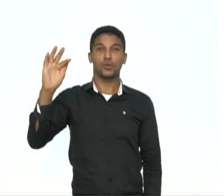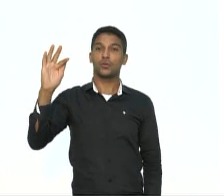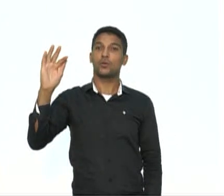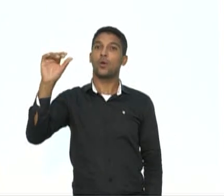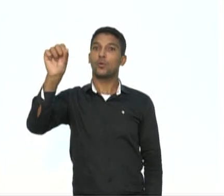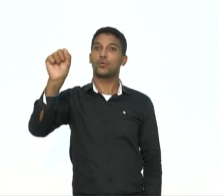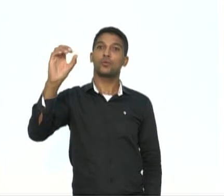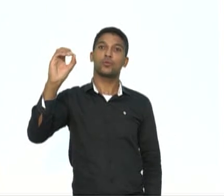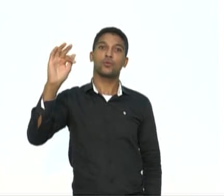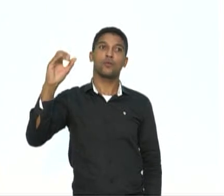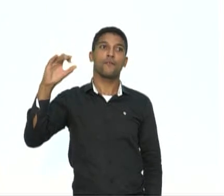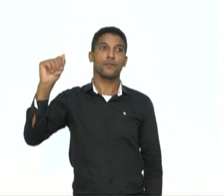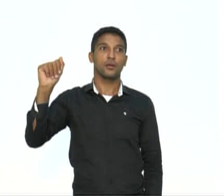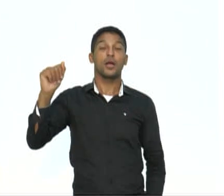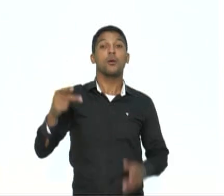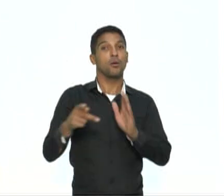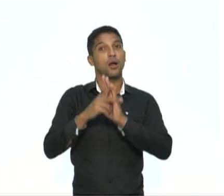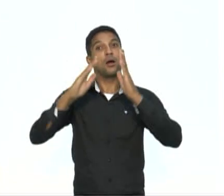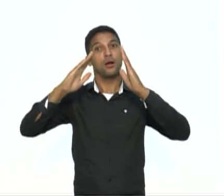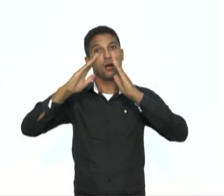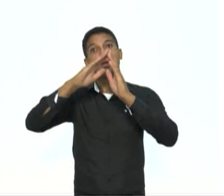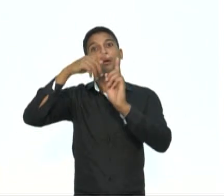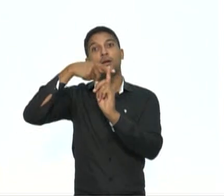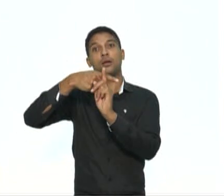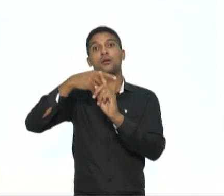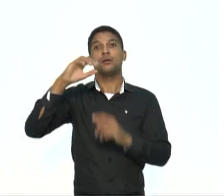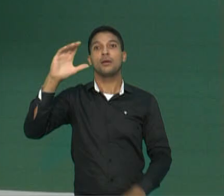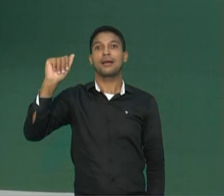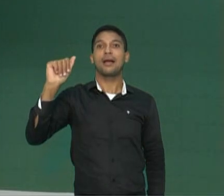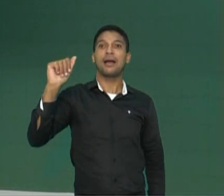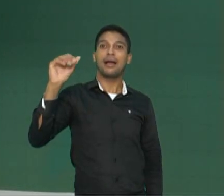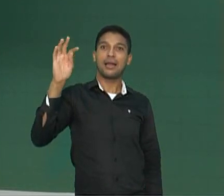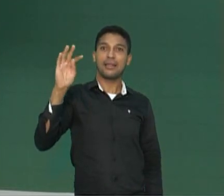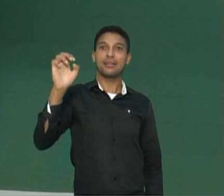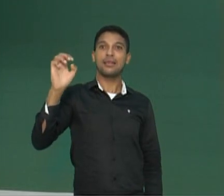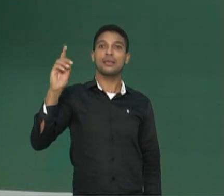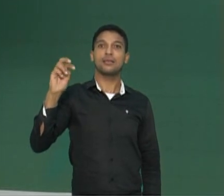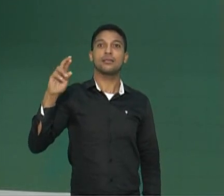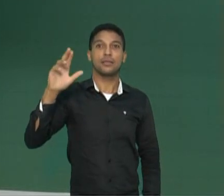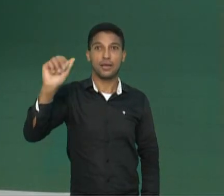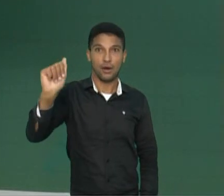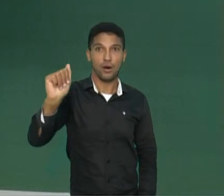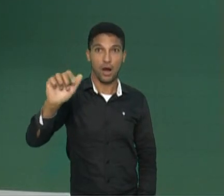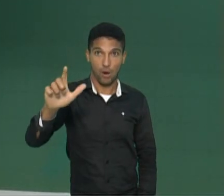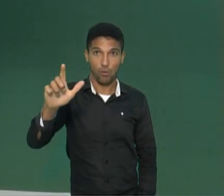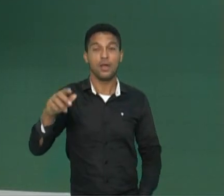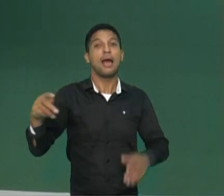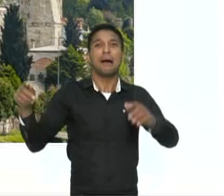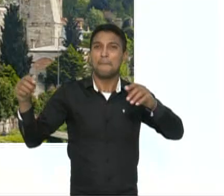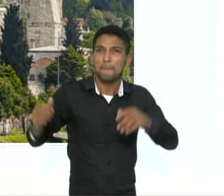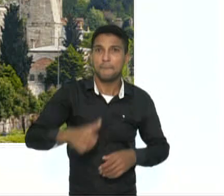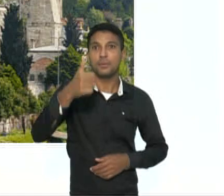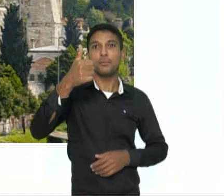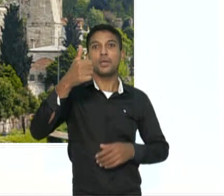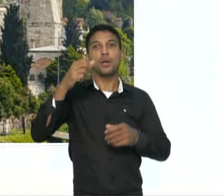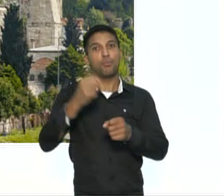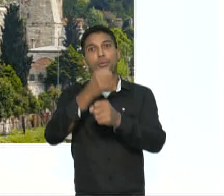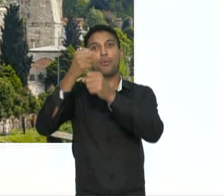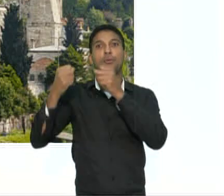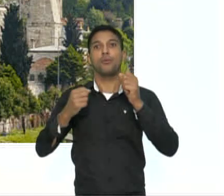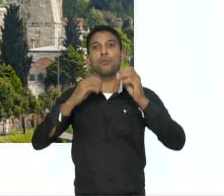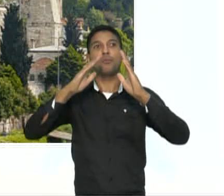imperador Justiniano. Foi a primeira catedral do cristianismo. Atualmente é uma mesquita, como eu já falei. Tá aí a Hagia Sophia. Veja que ela